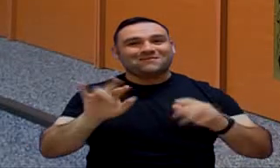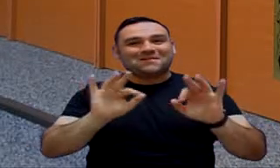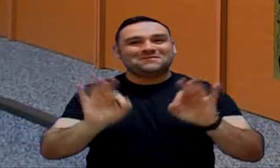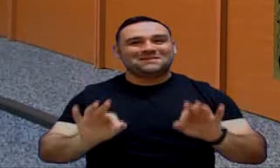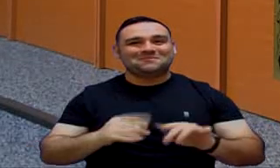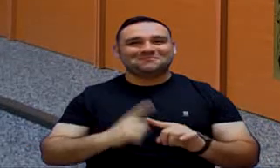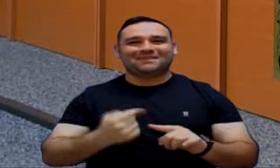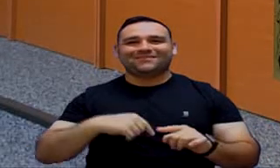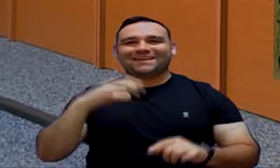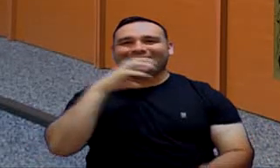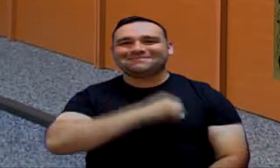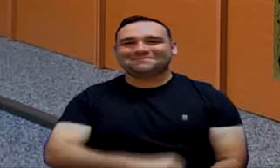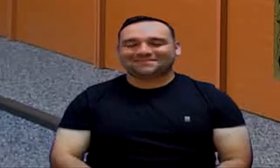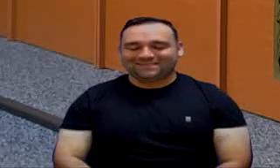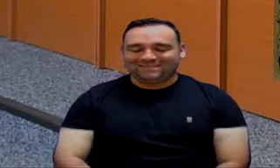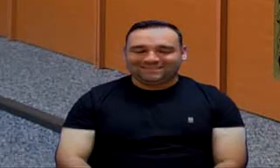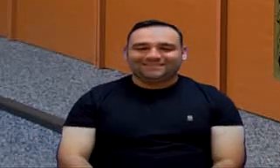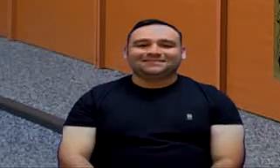bem rapidinho